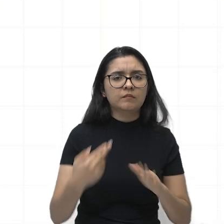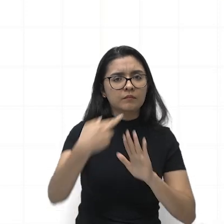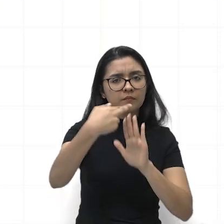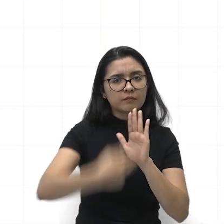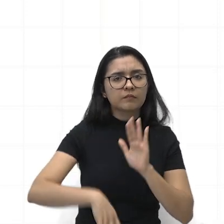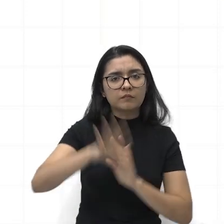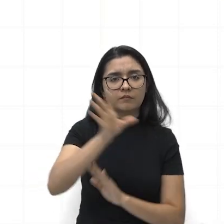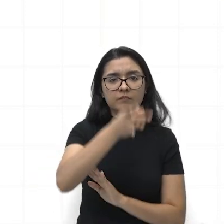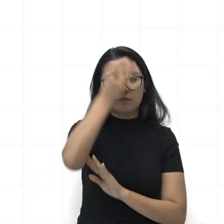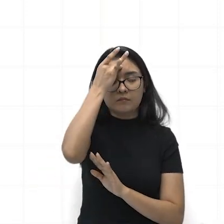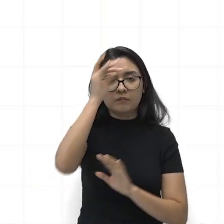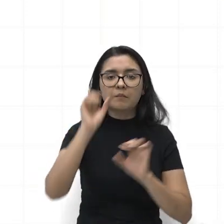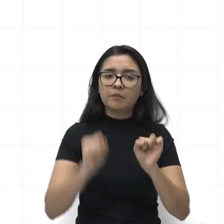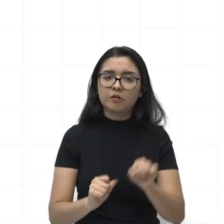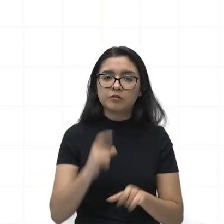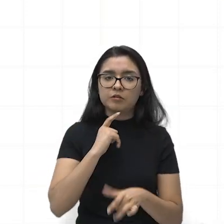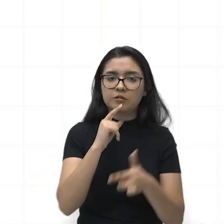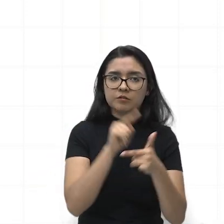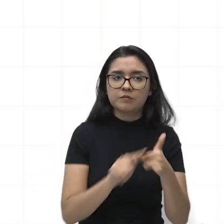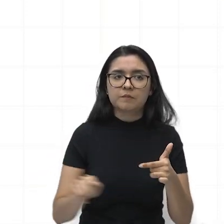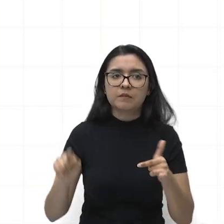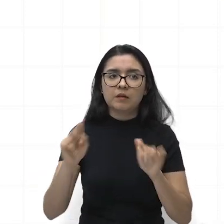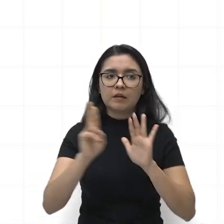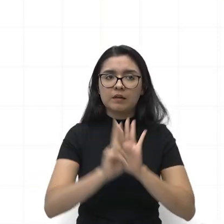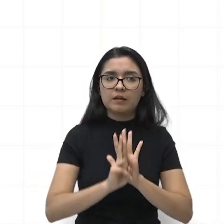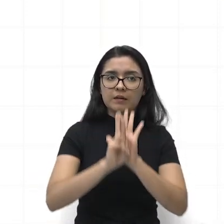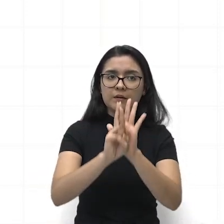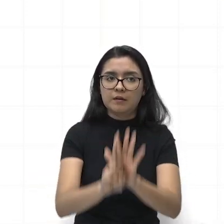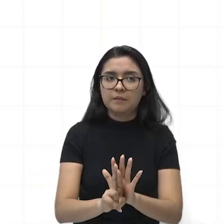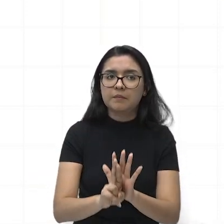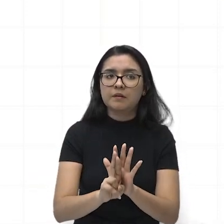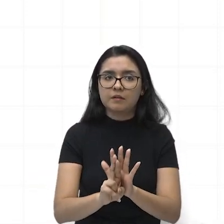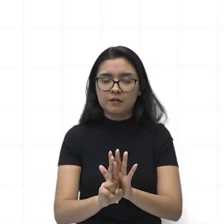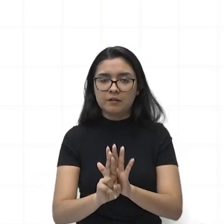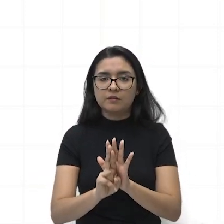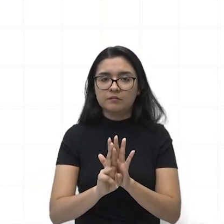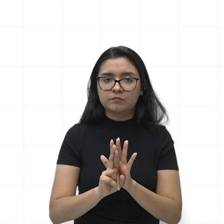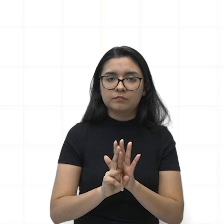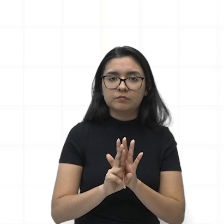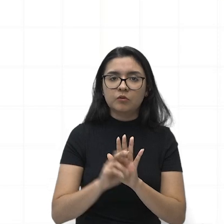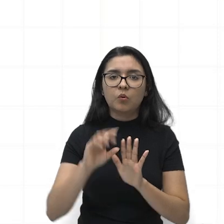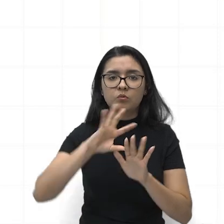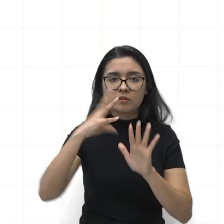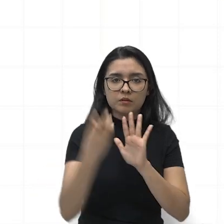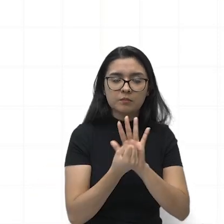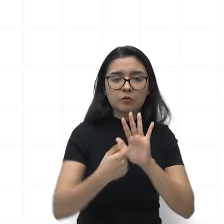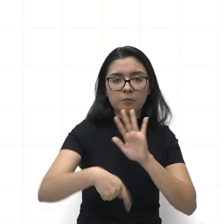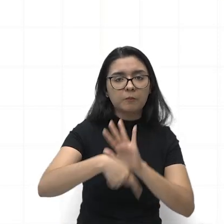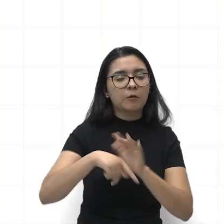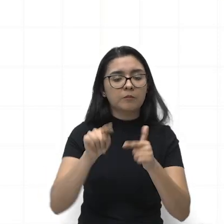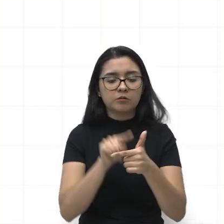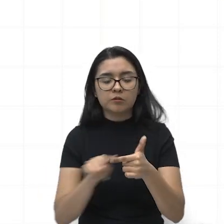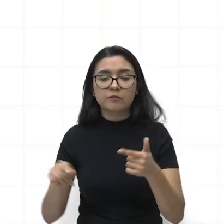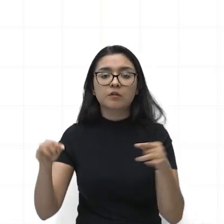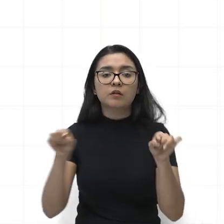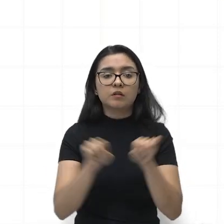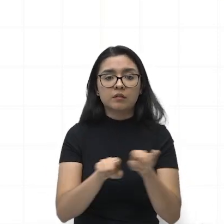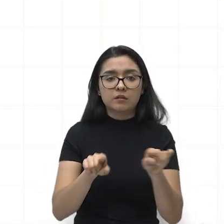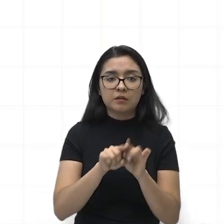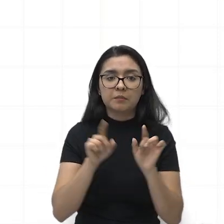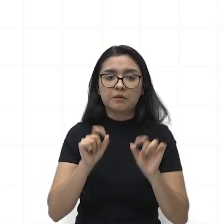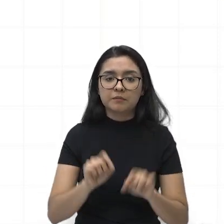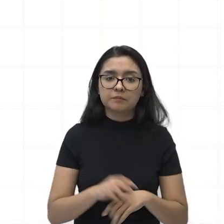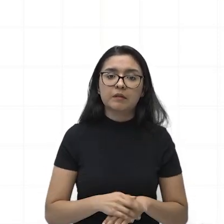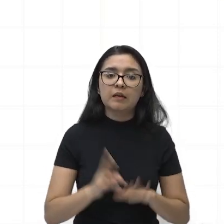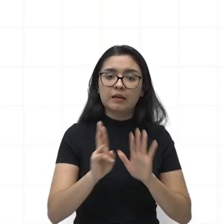tu pode ver divisão representada com sinal de divisão, tá bom? E também divisão de